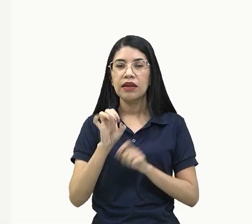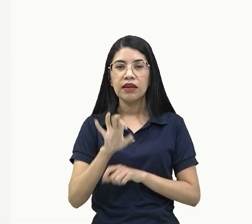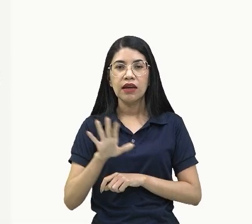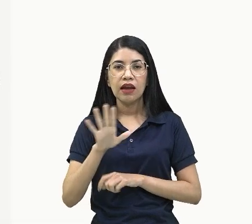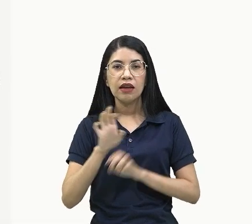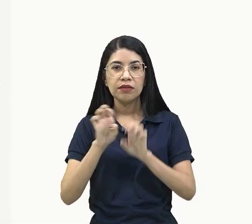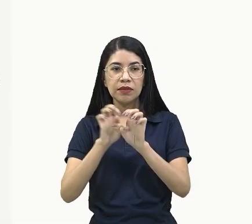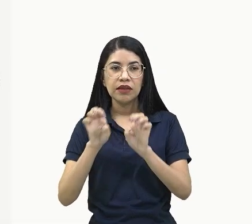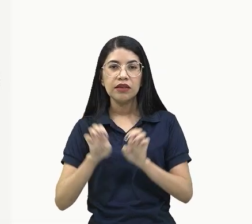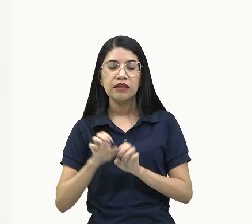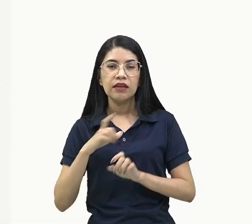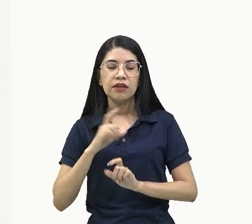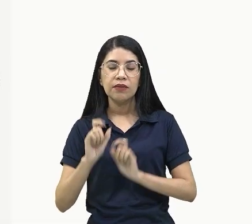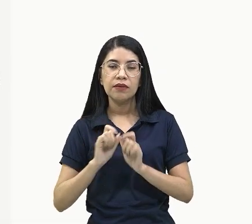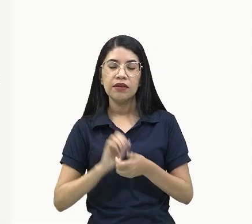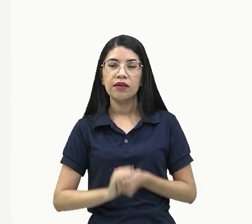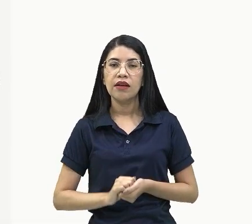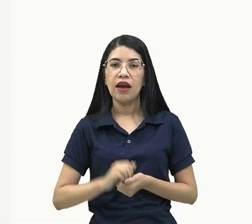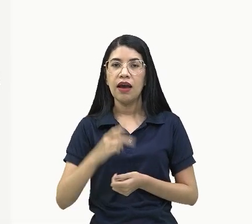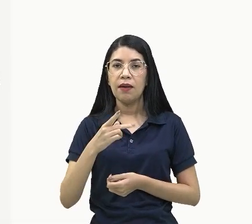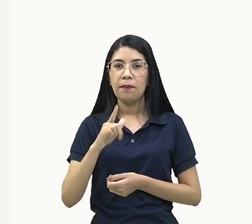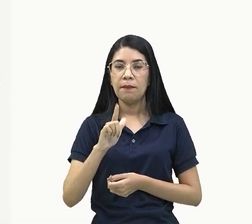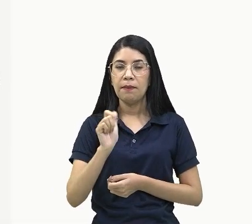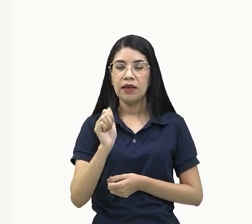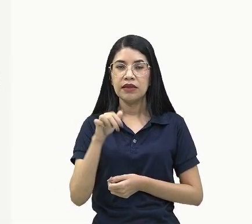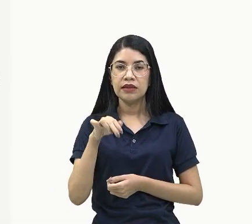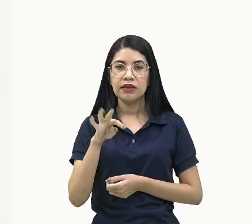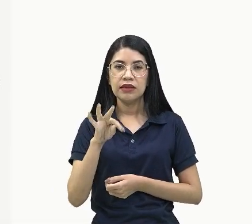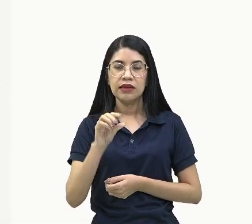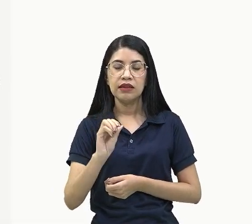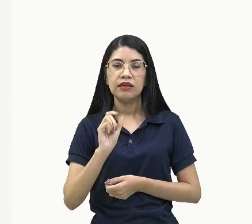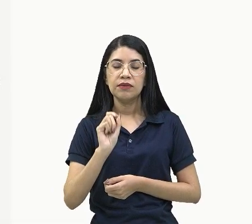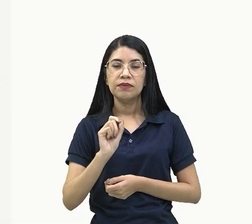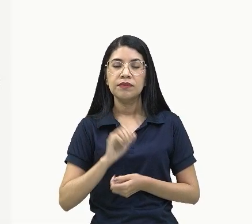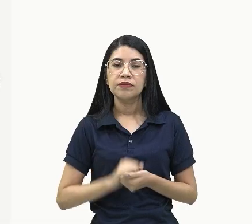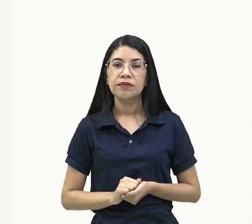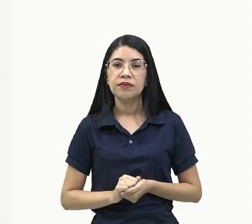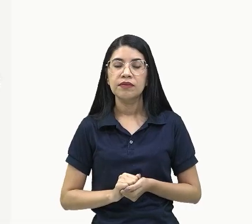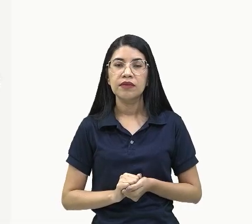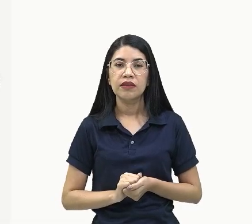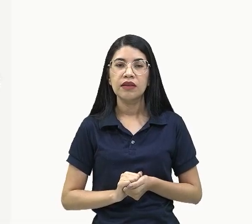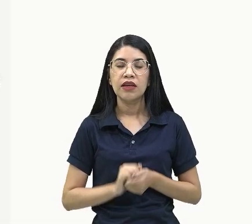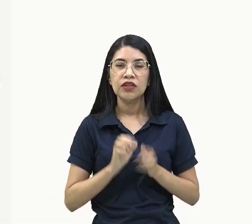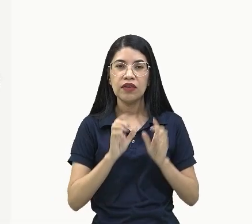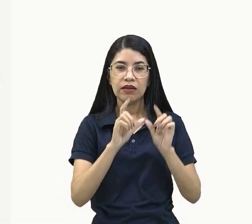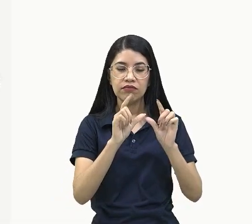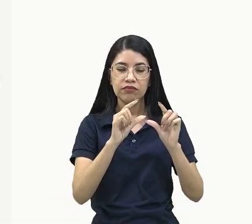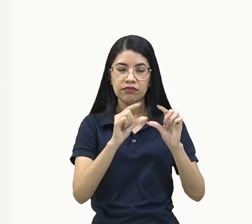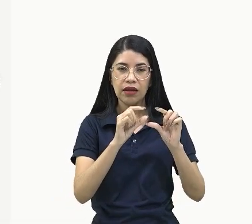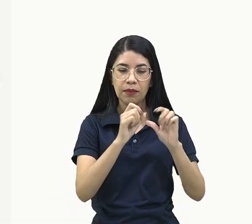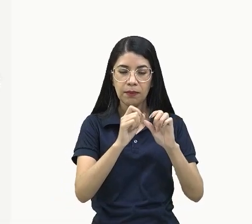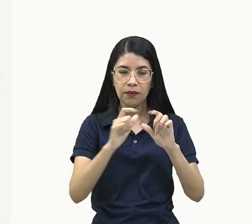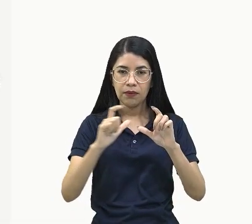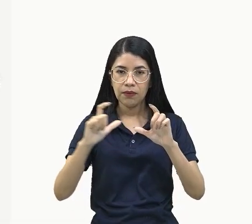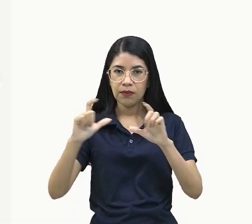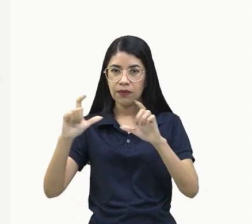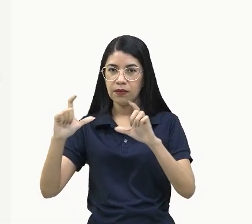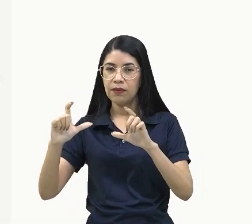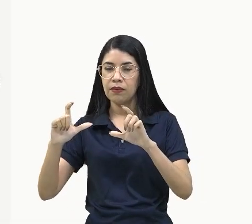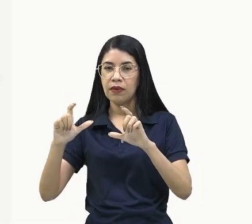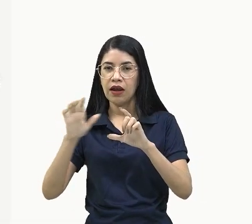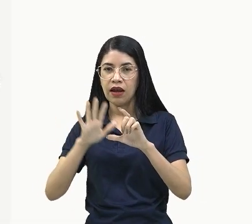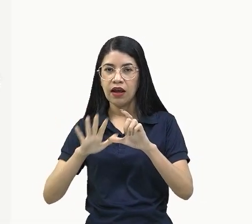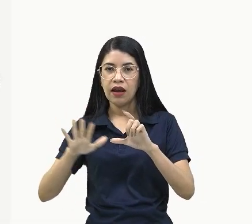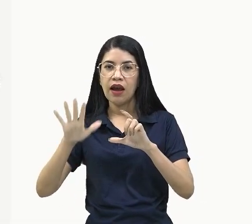estamos chamando de placenta. Nós vamos retirar um pedaço dessa placenta e colocar em